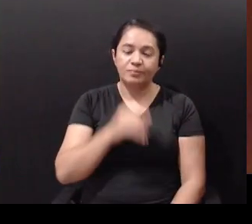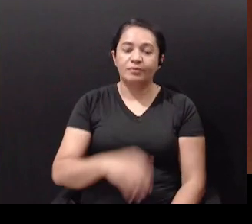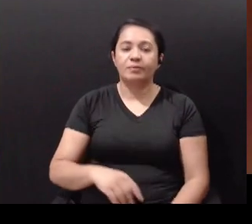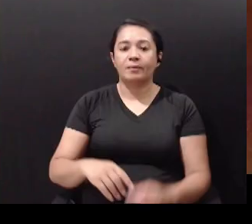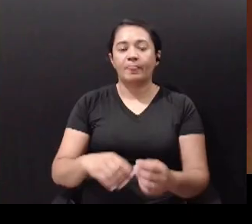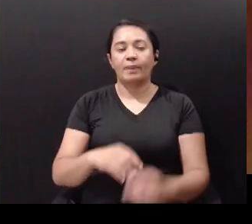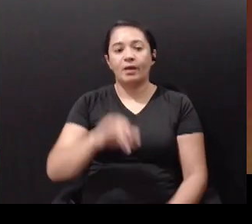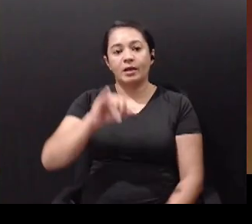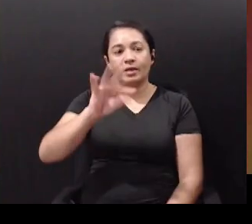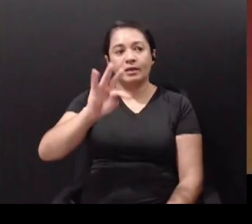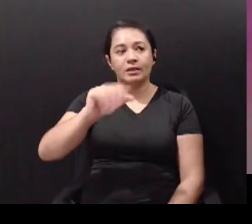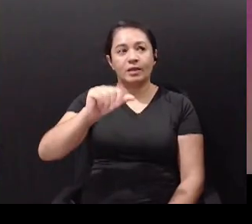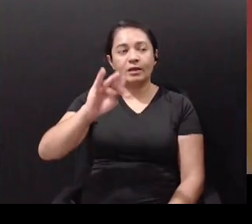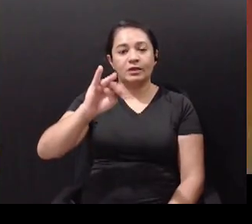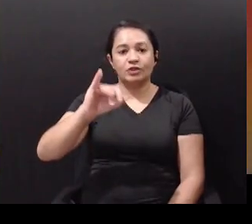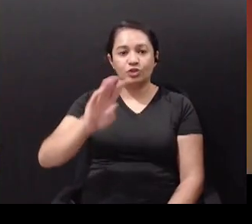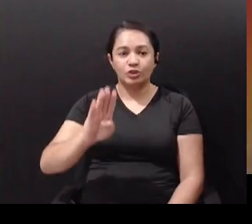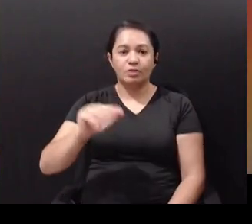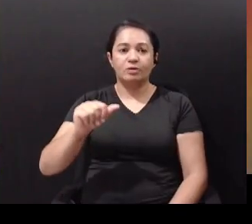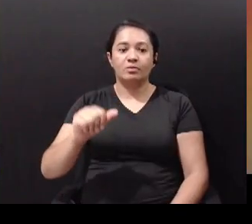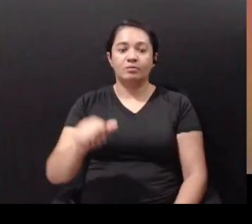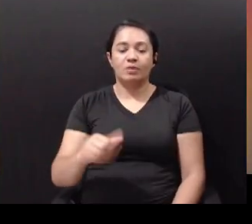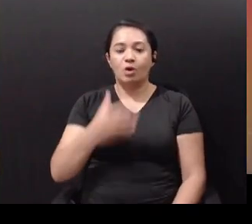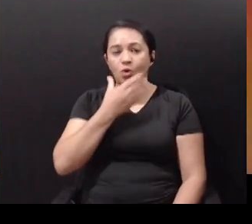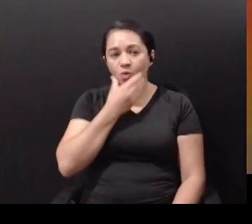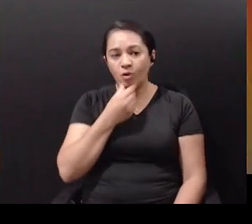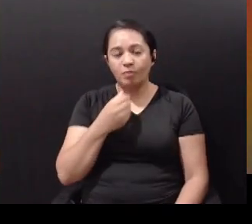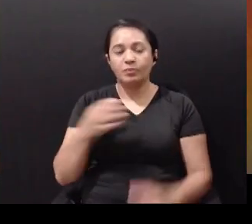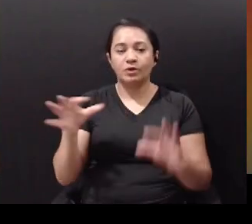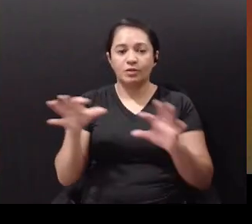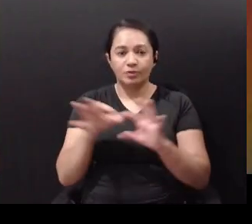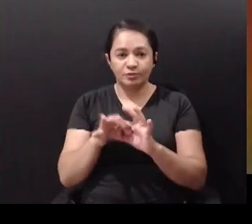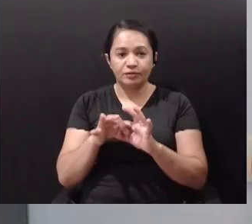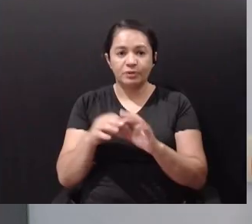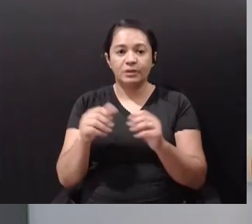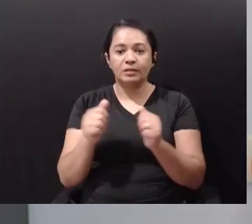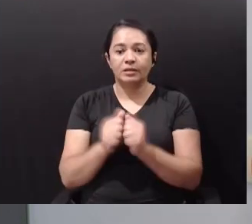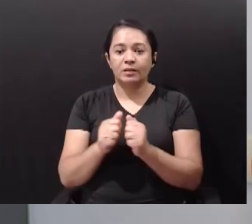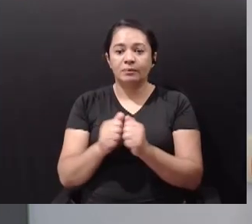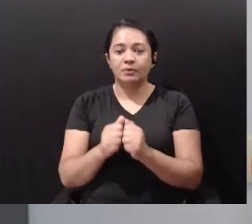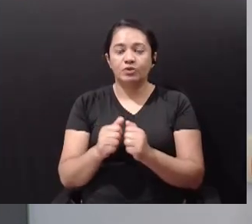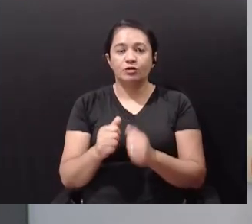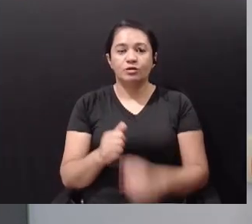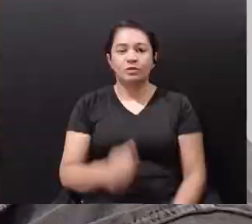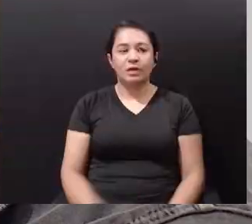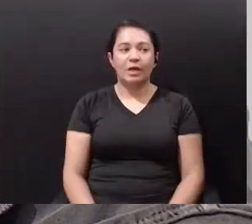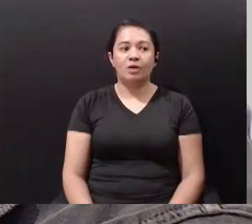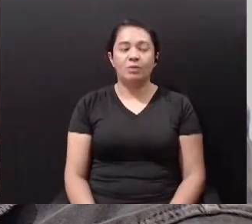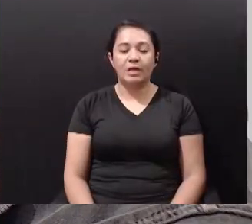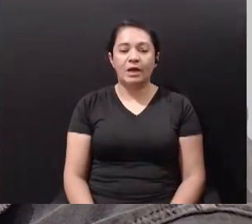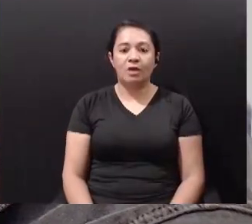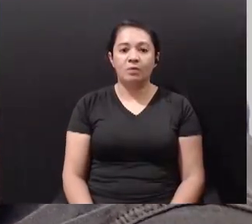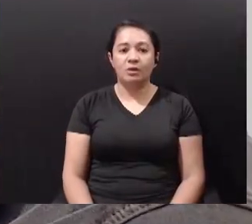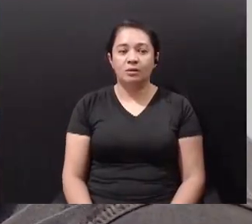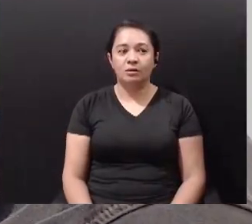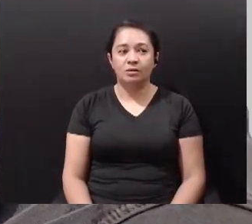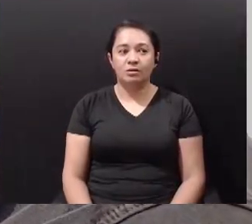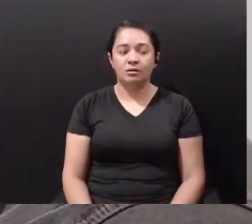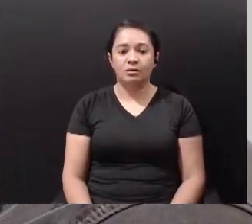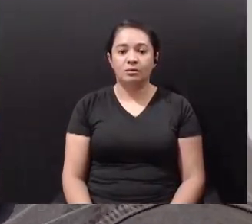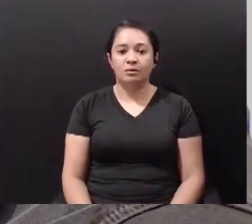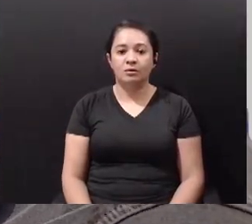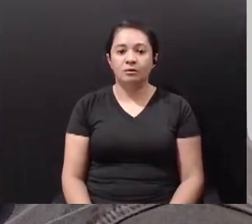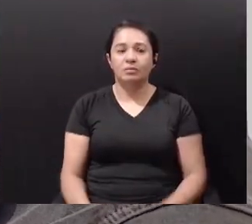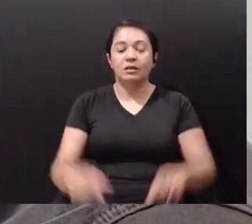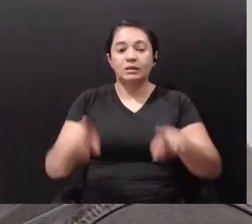vinculado ao partido também conservador do Império, ele vai acabar estando